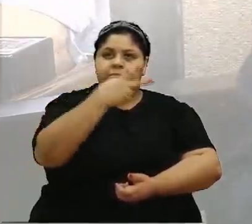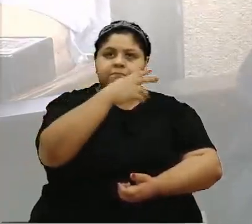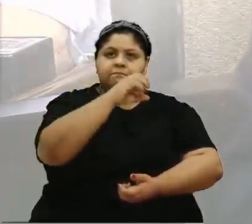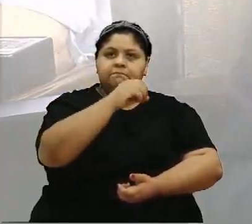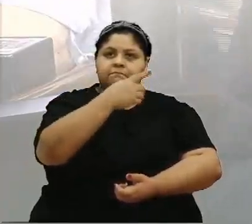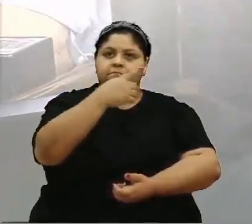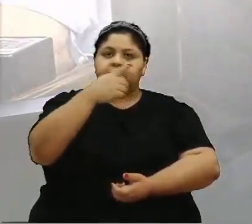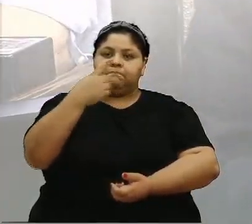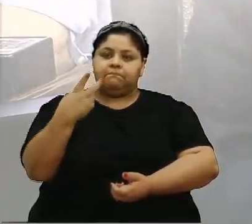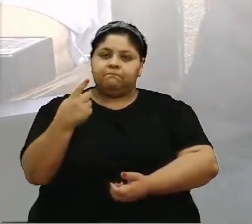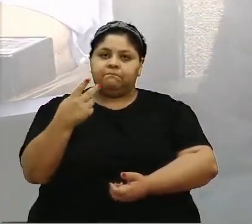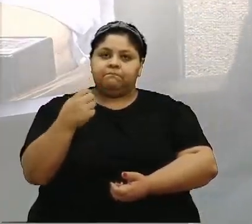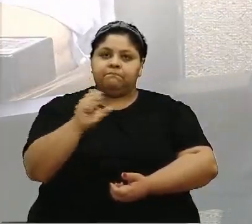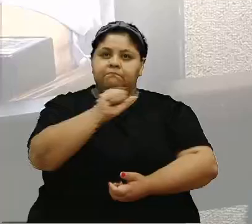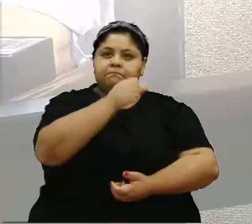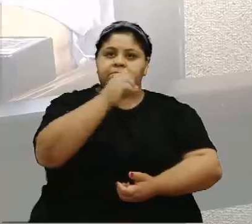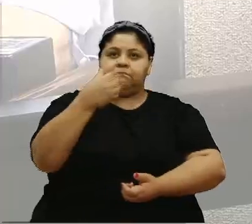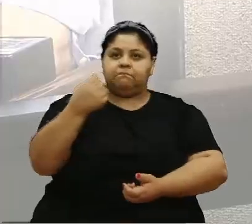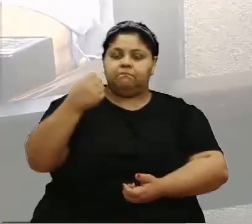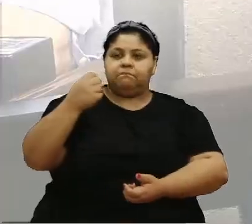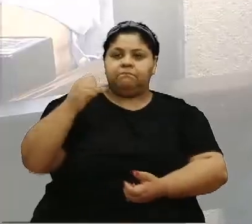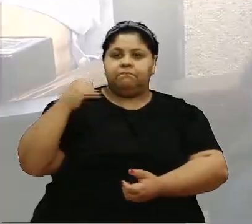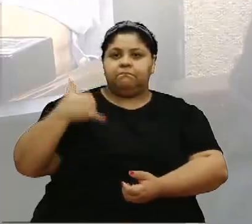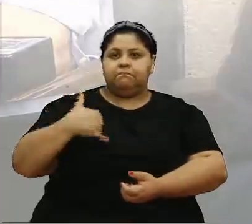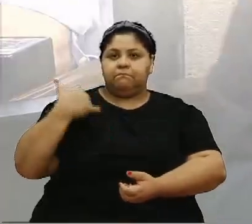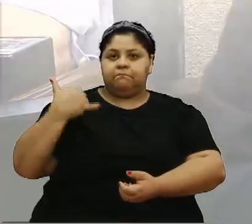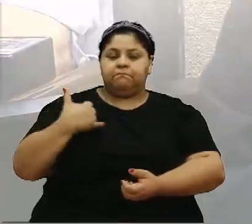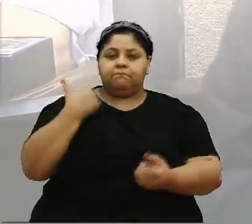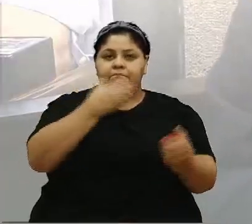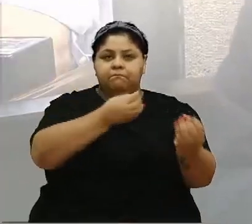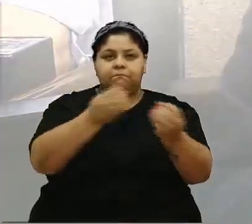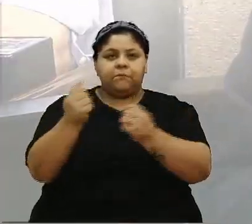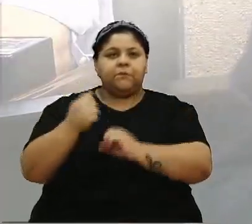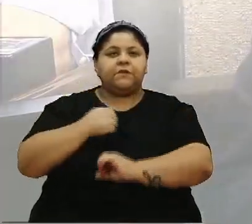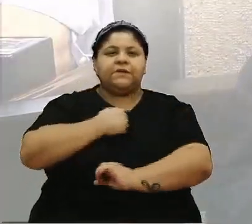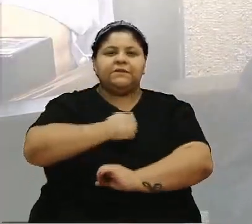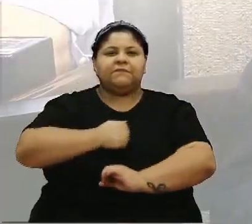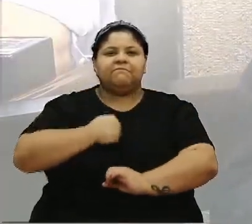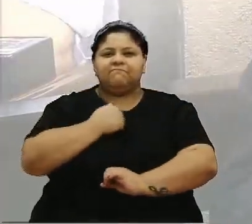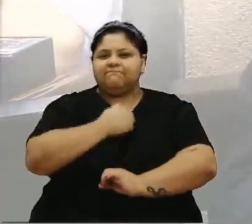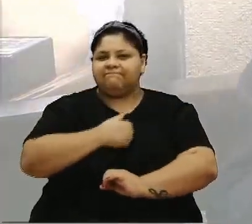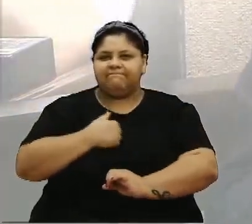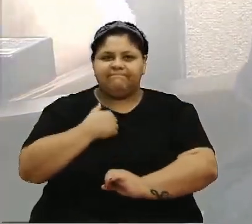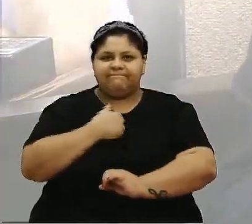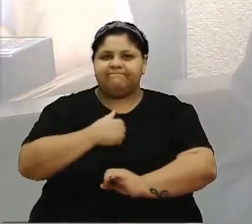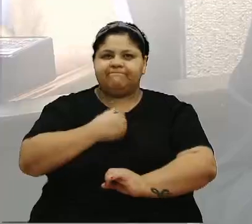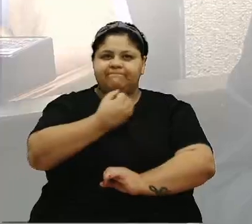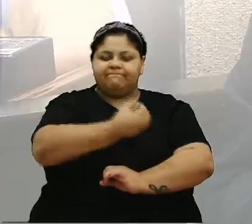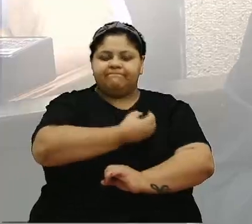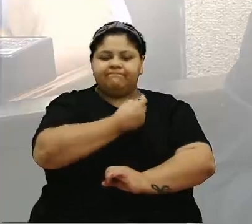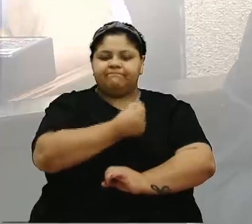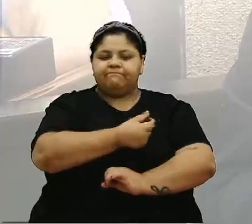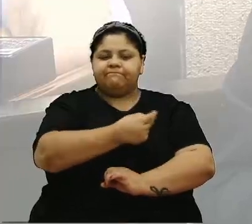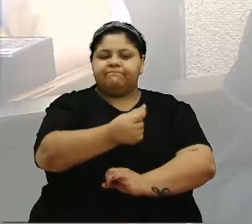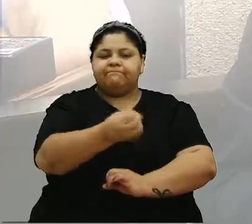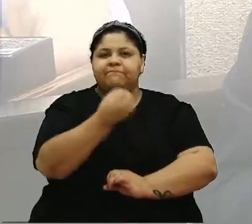29/10/2012, com 86 anos, deixando muitas saudades e um enorme legado de